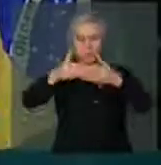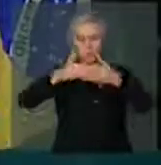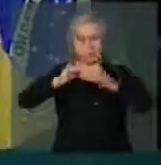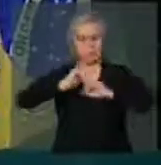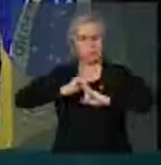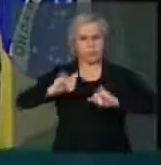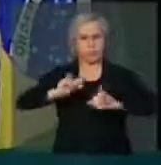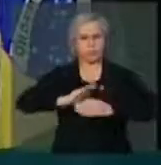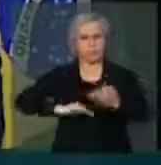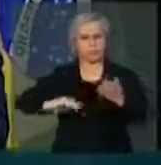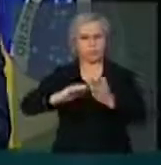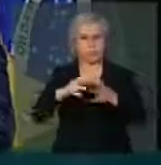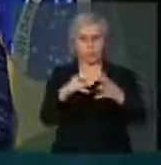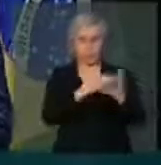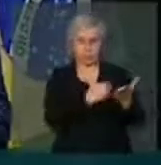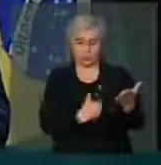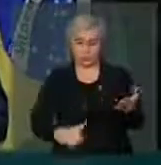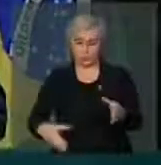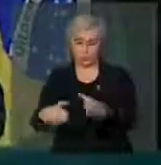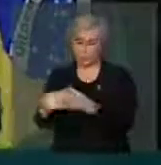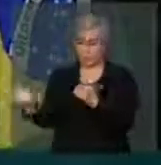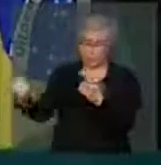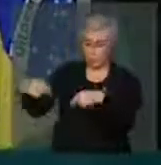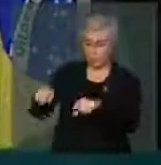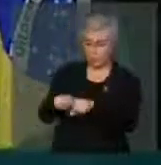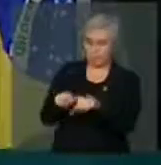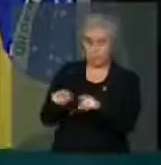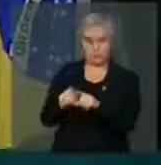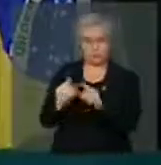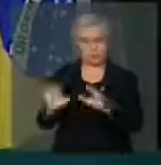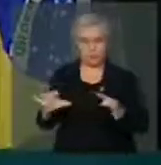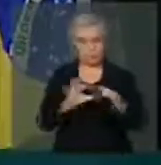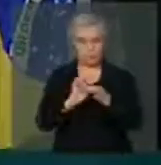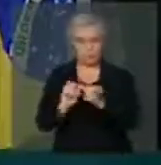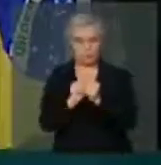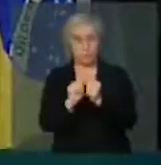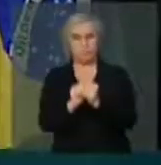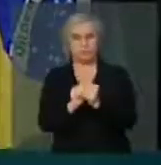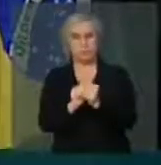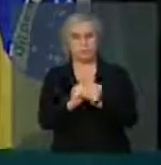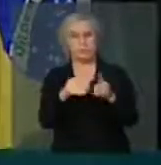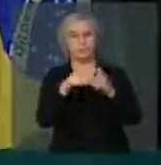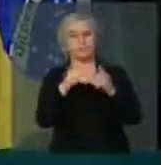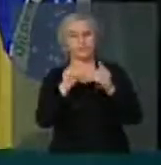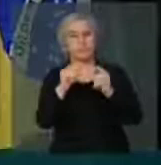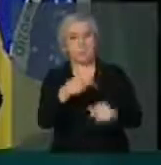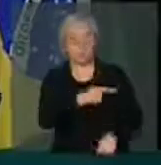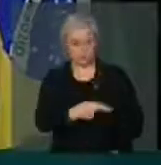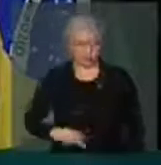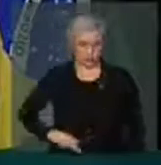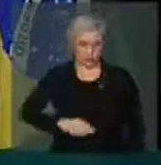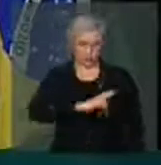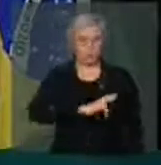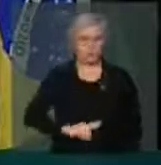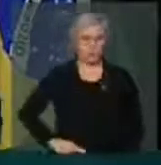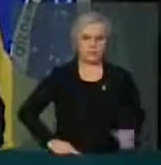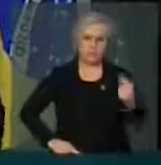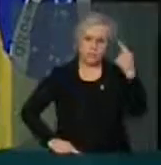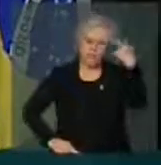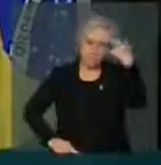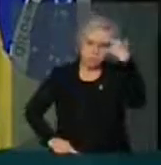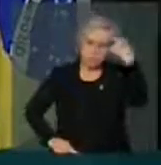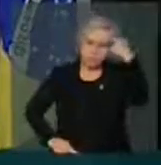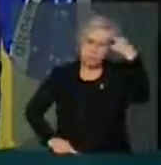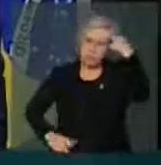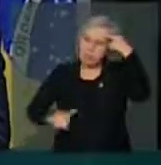a governo e a oposição, para que a presidente da República tenha juízo, para